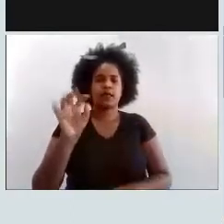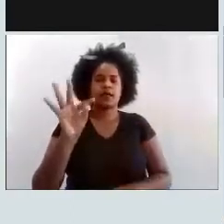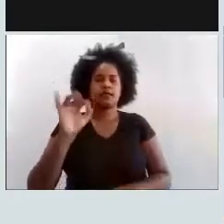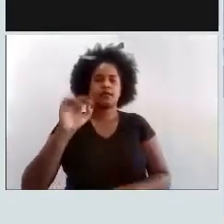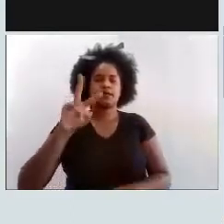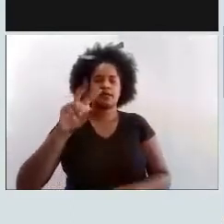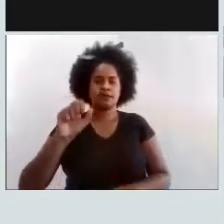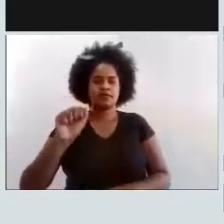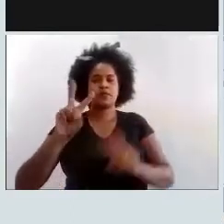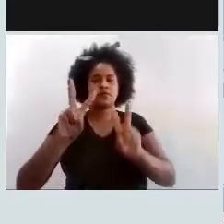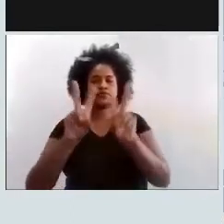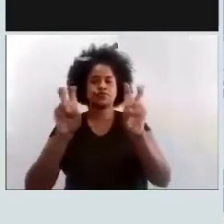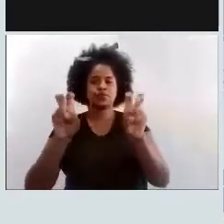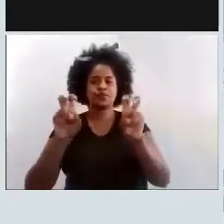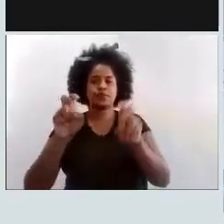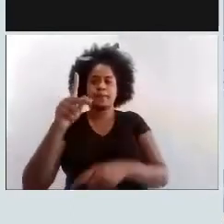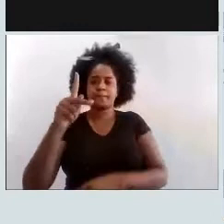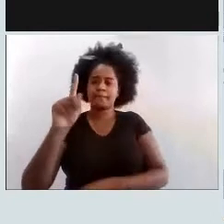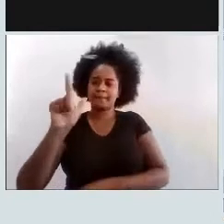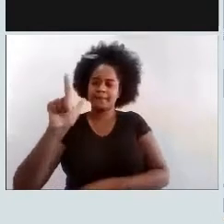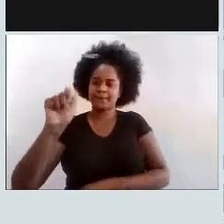planos paralelos,